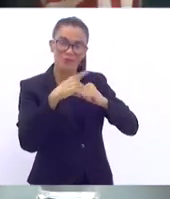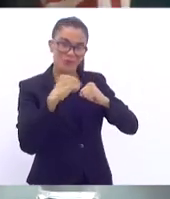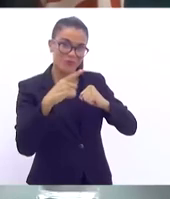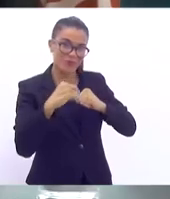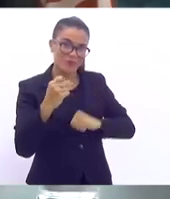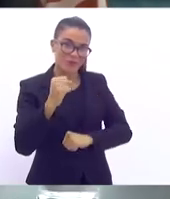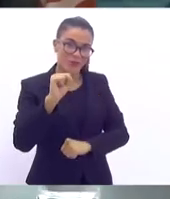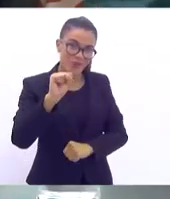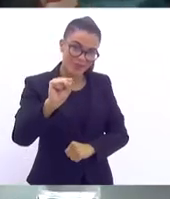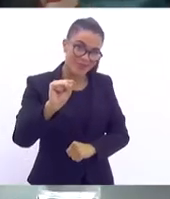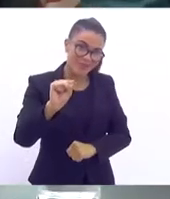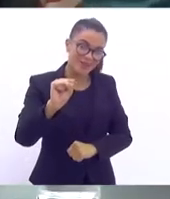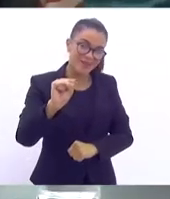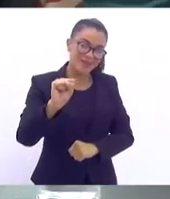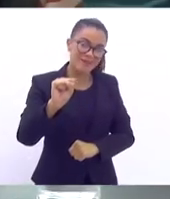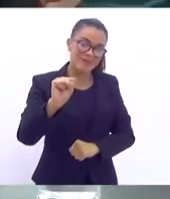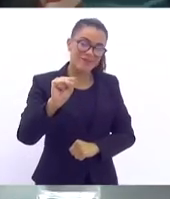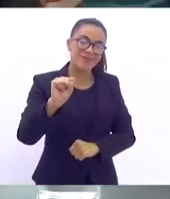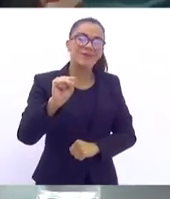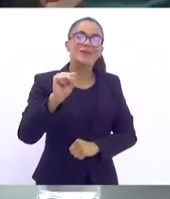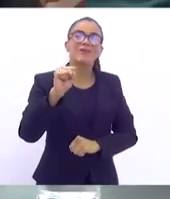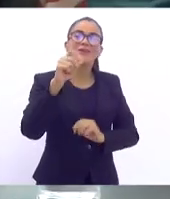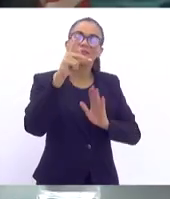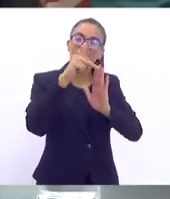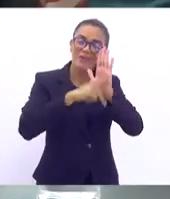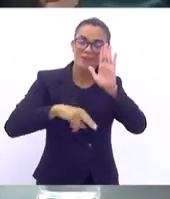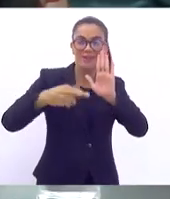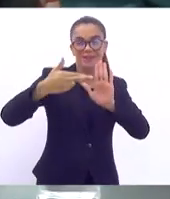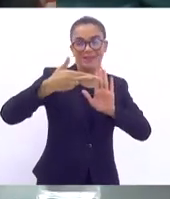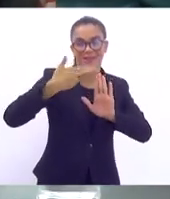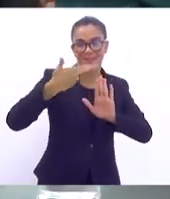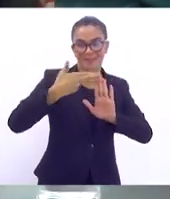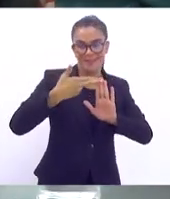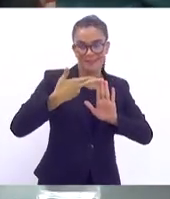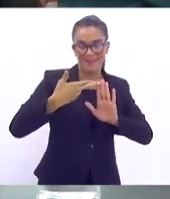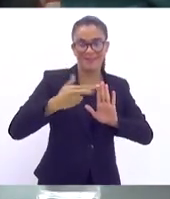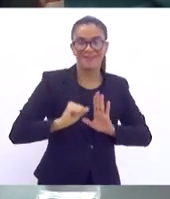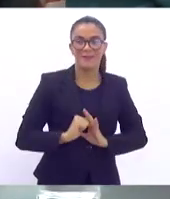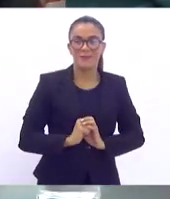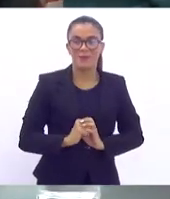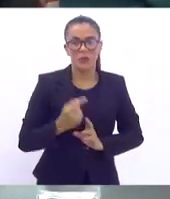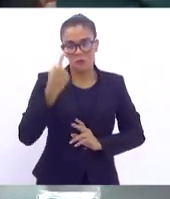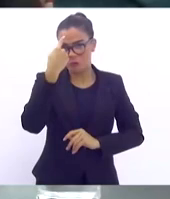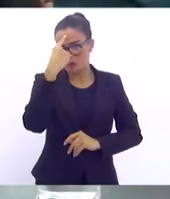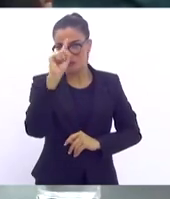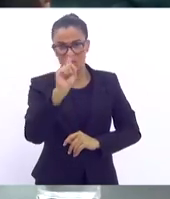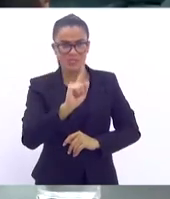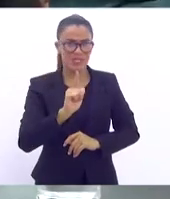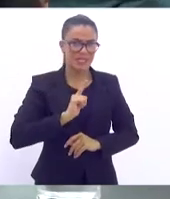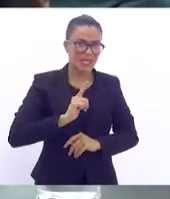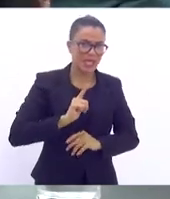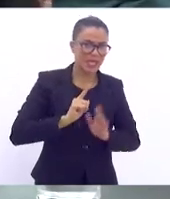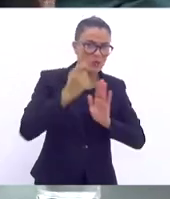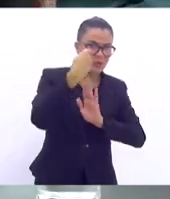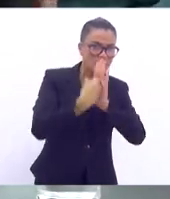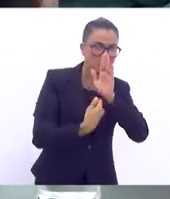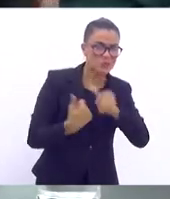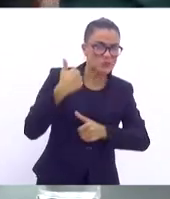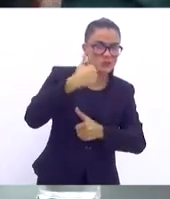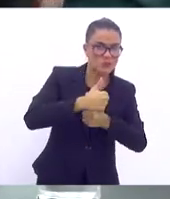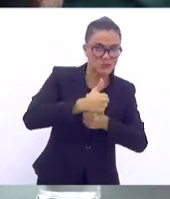8º do projeto de resolução não sei se tem não substitutivo